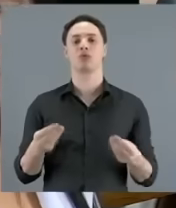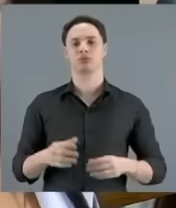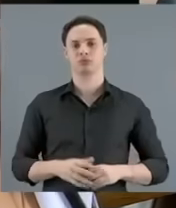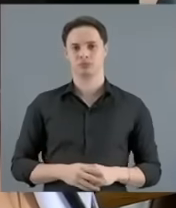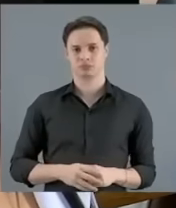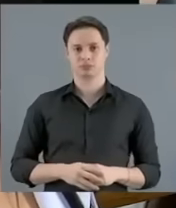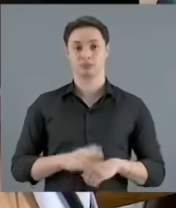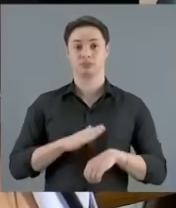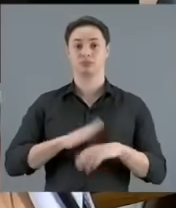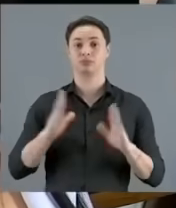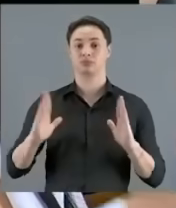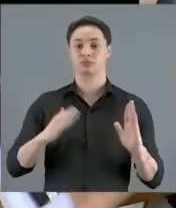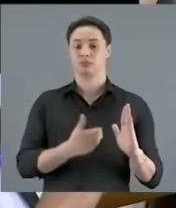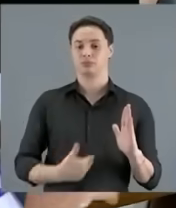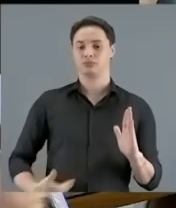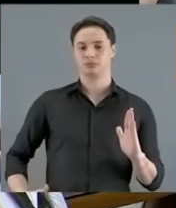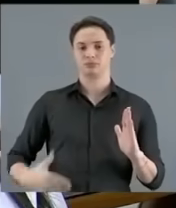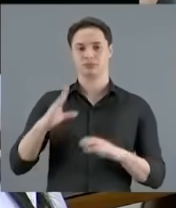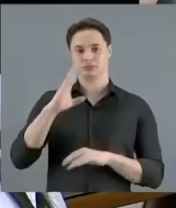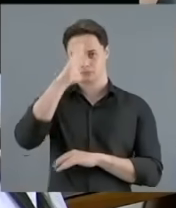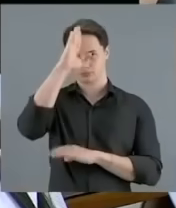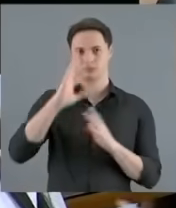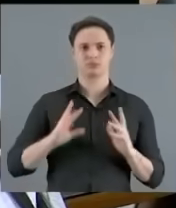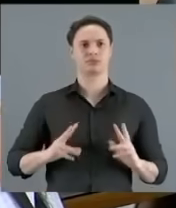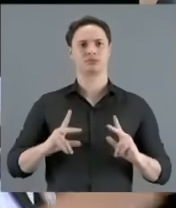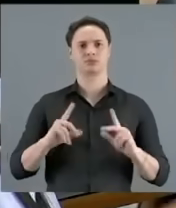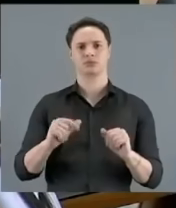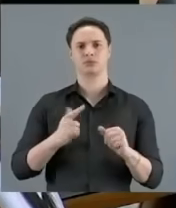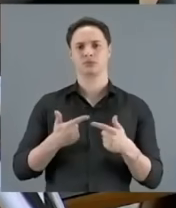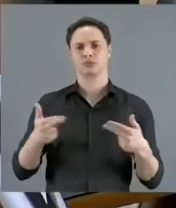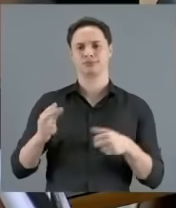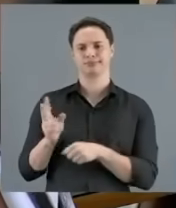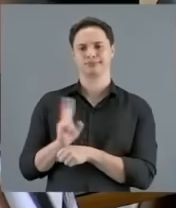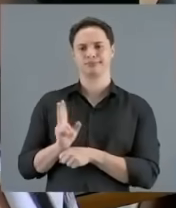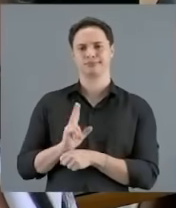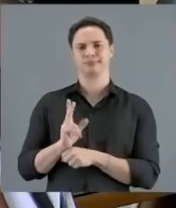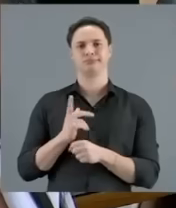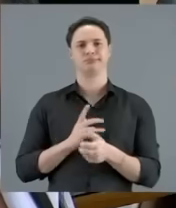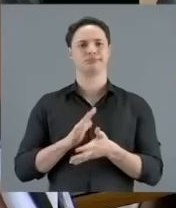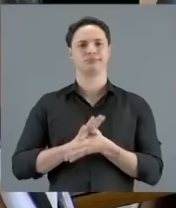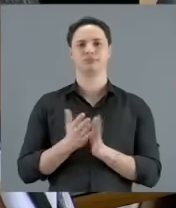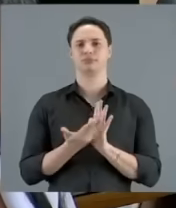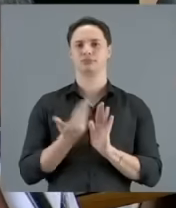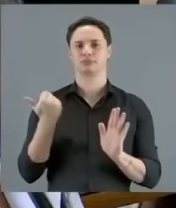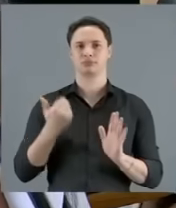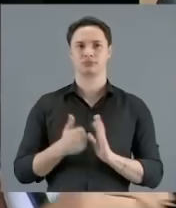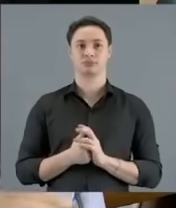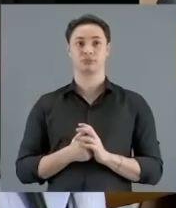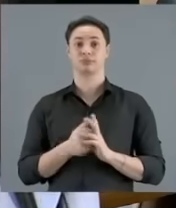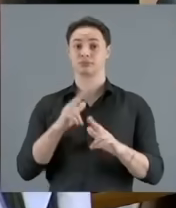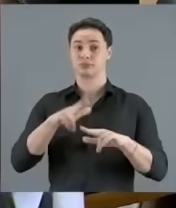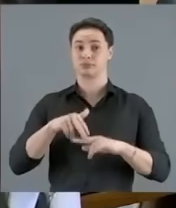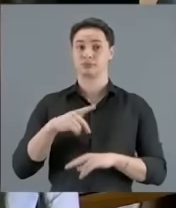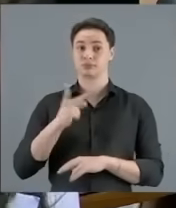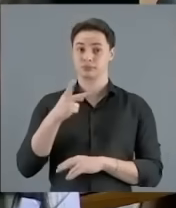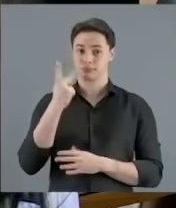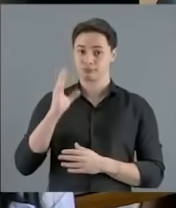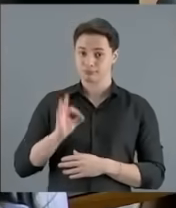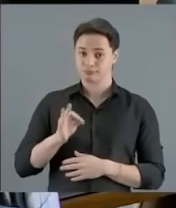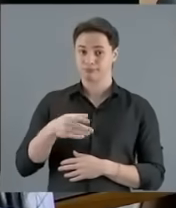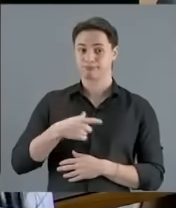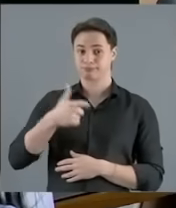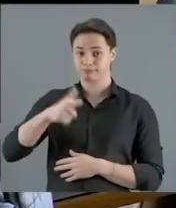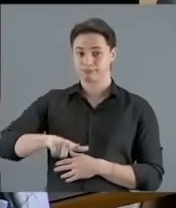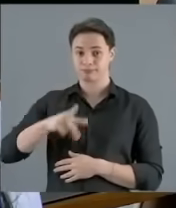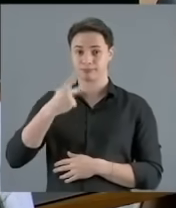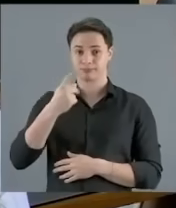porque durante o governo Bolsonaro todas as travas de fiscalização foram destruídas. E é por isso que eu afirmo e repito